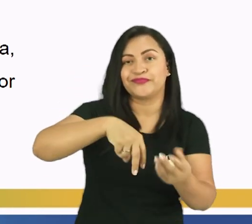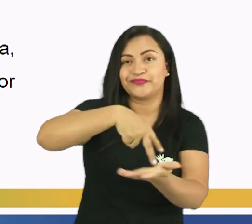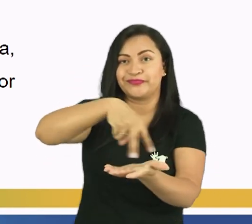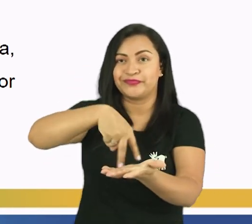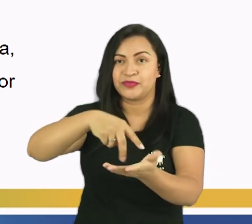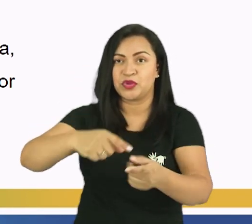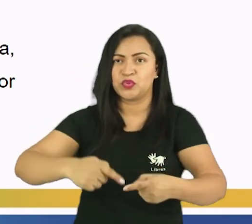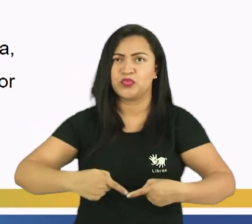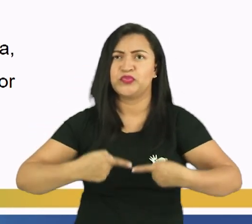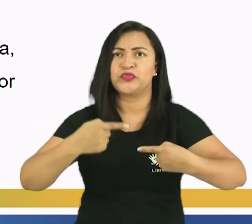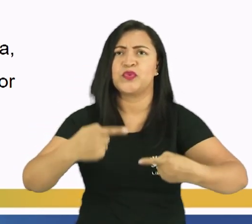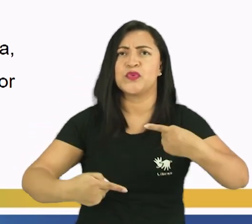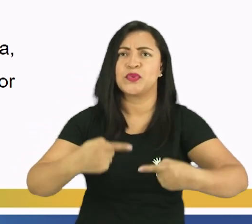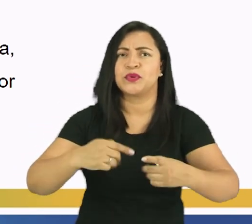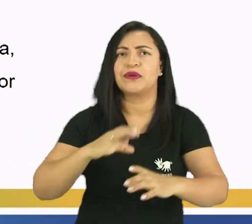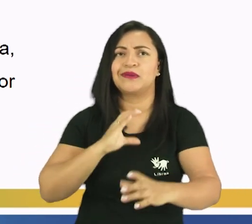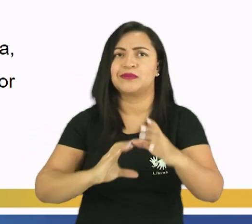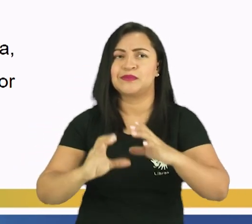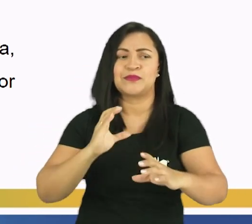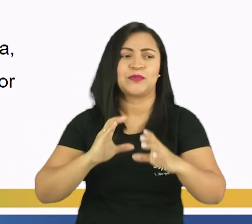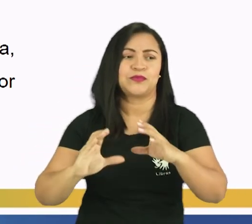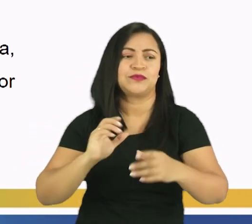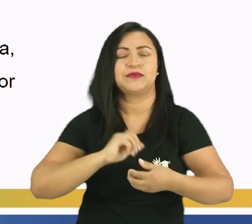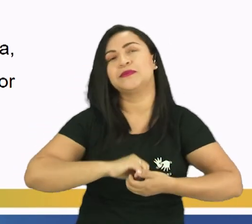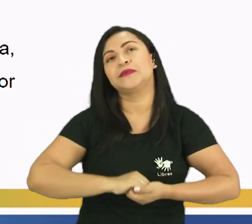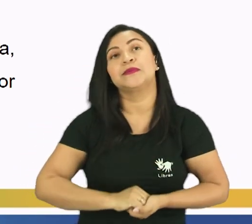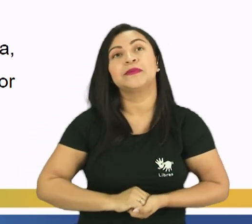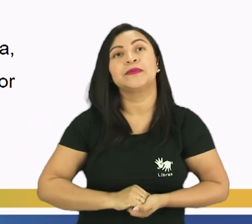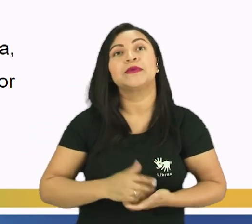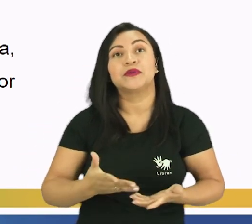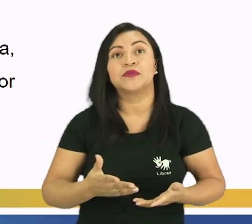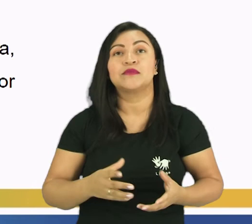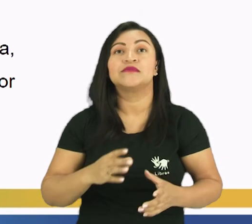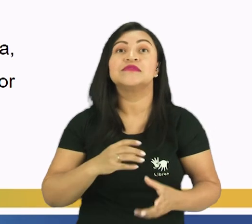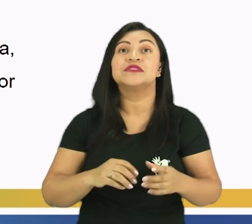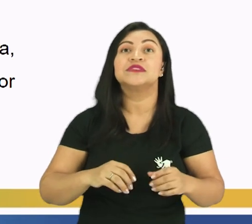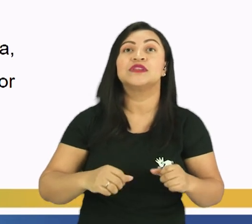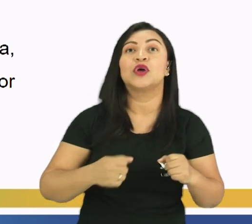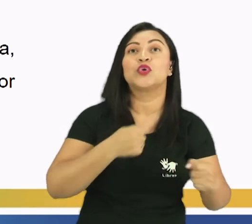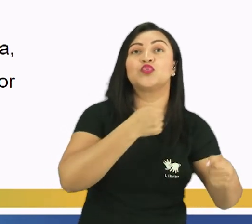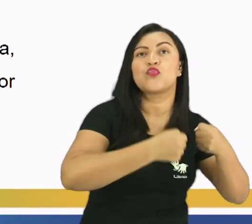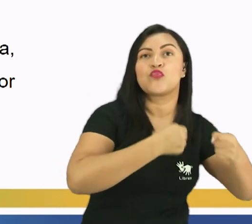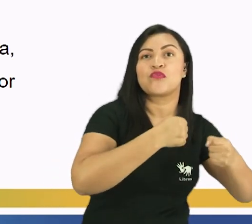e jogo. Nelas são encenados